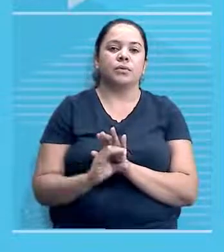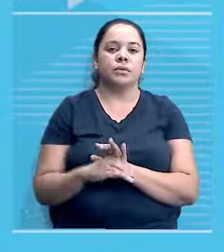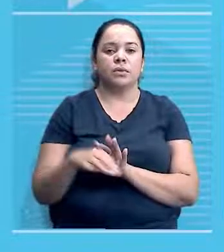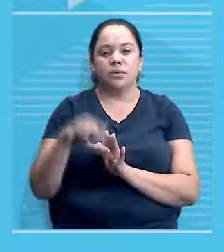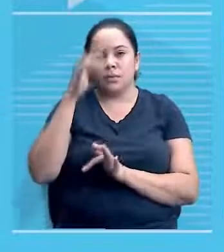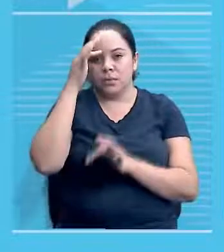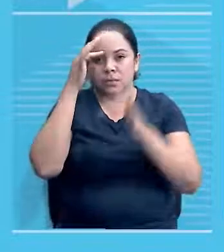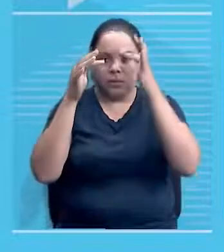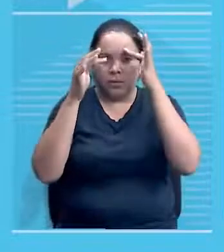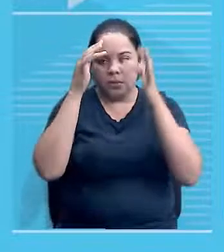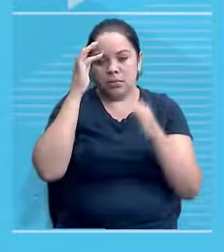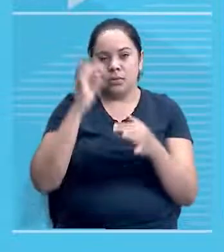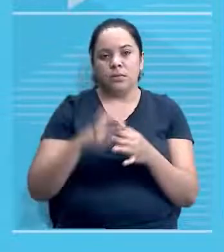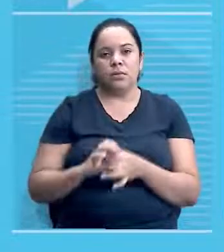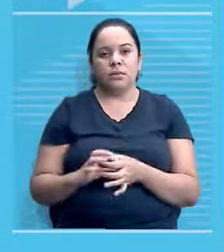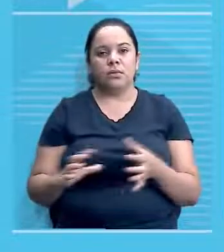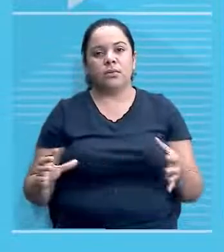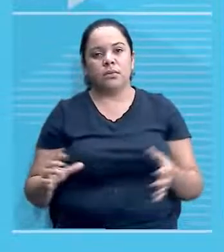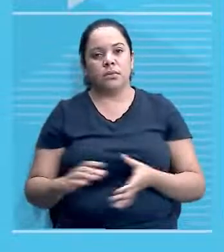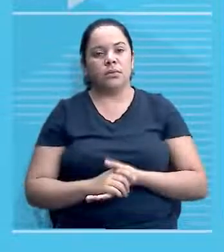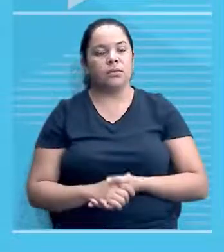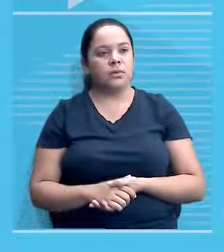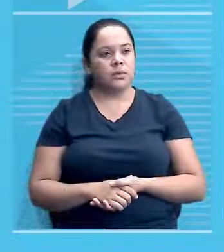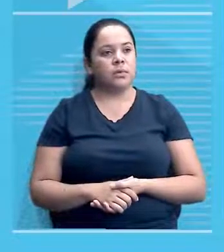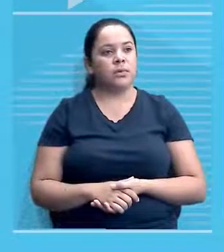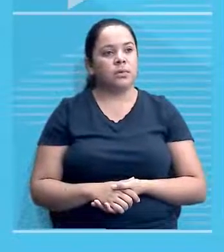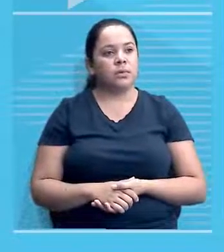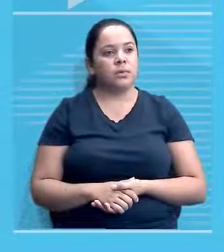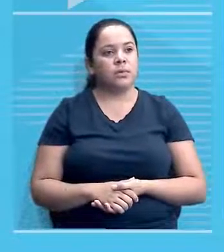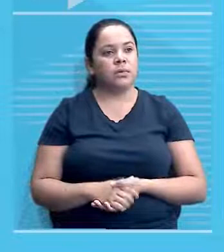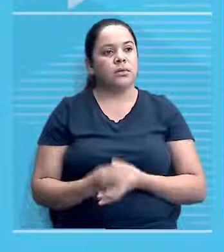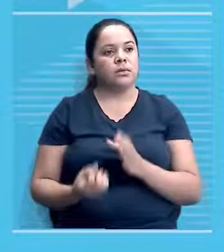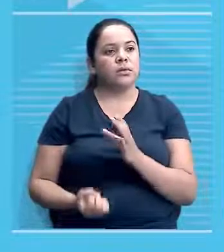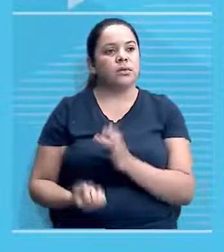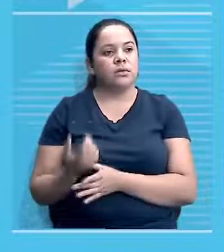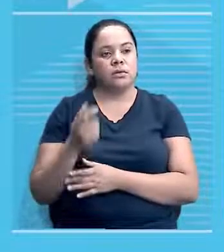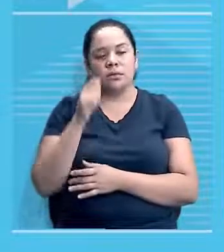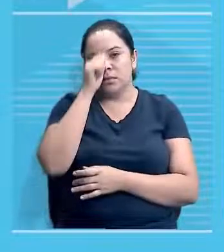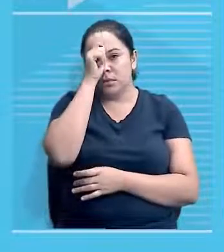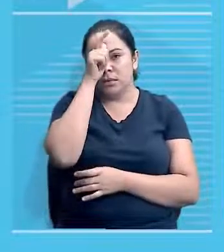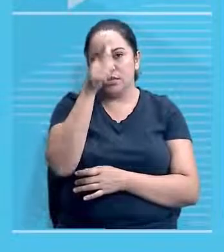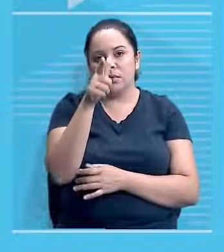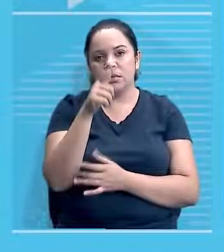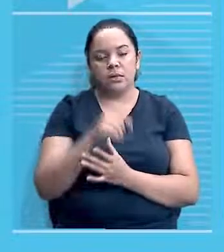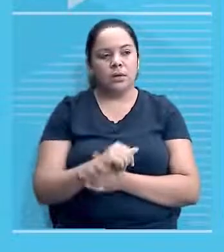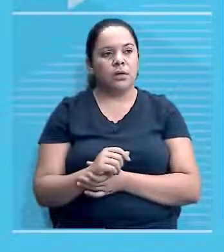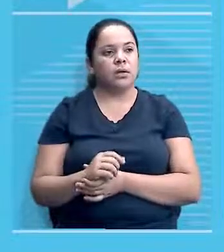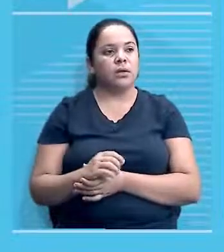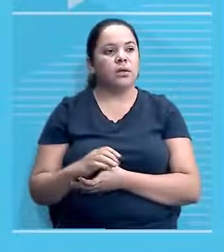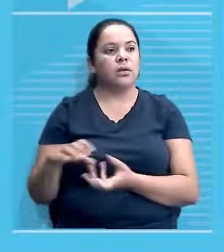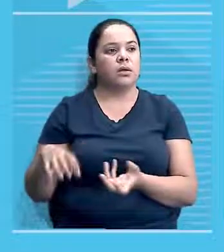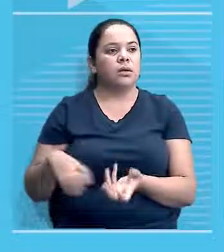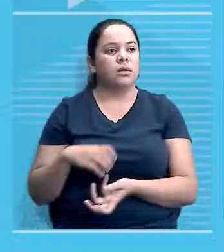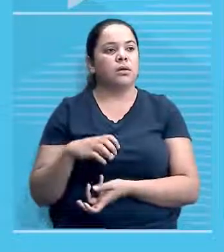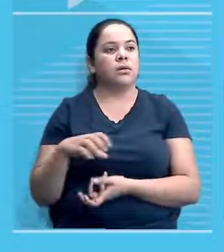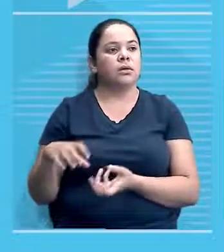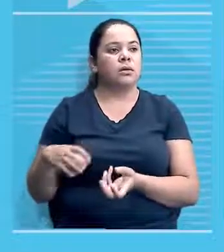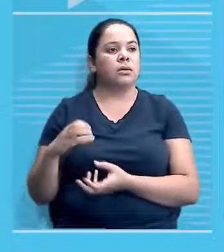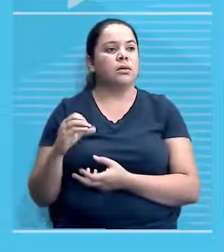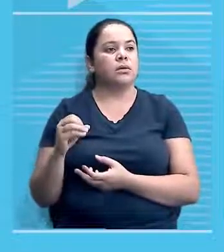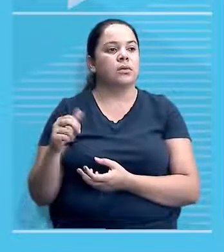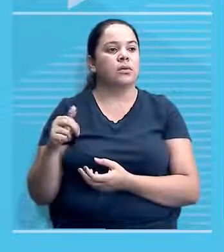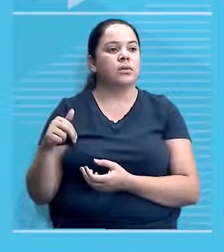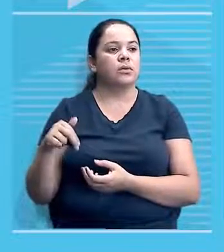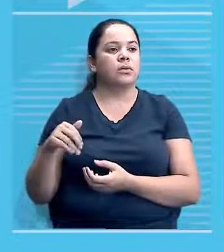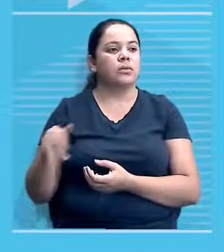libertação e que vence ideias da conjuração mineira século 18